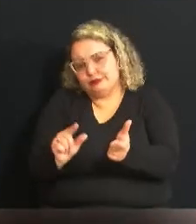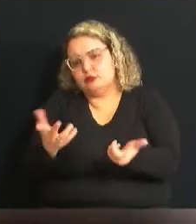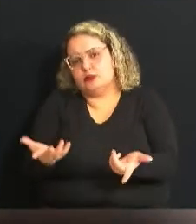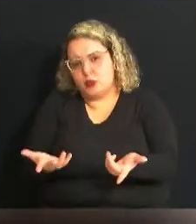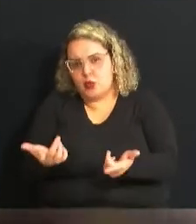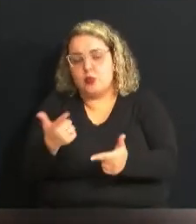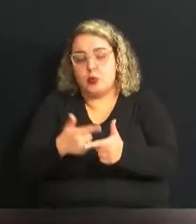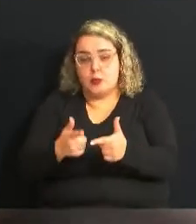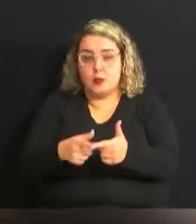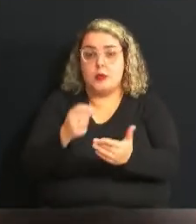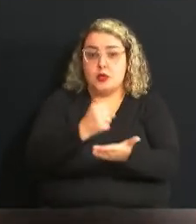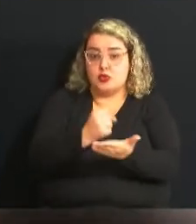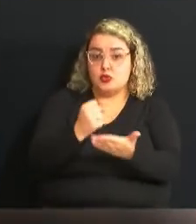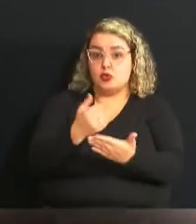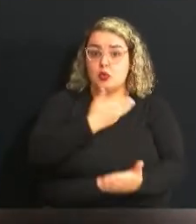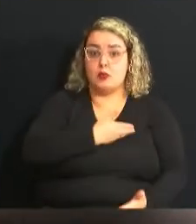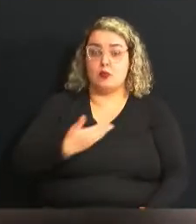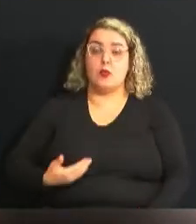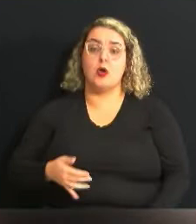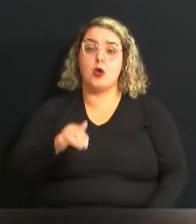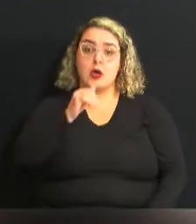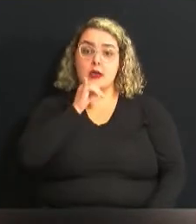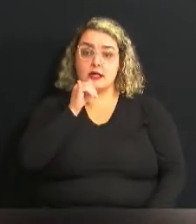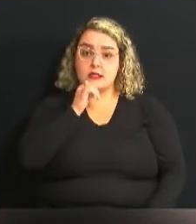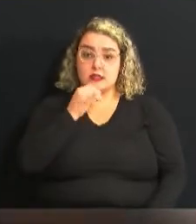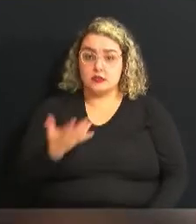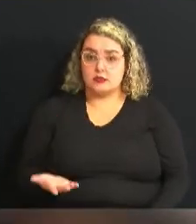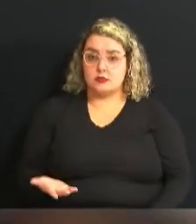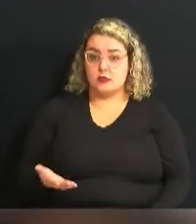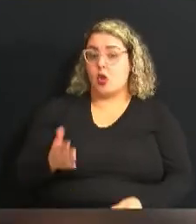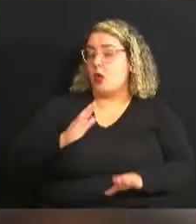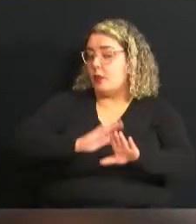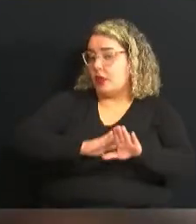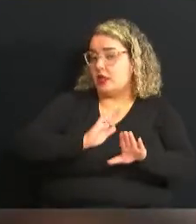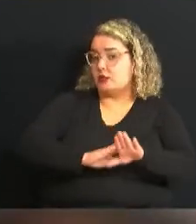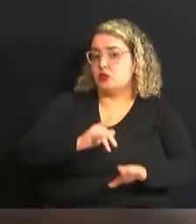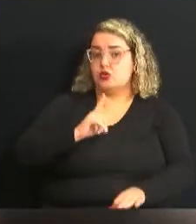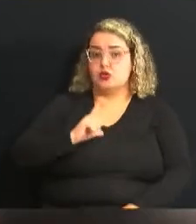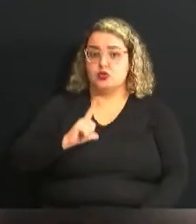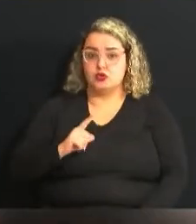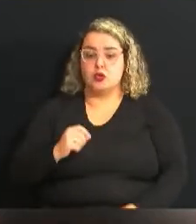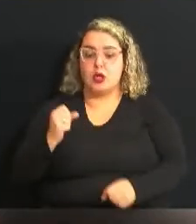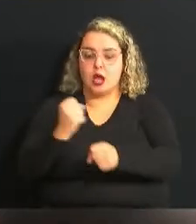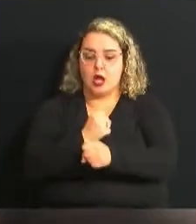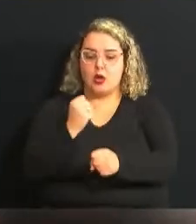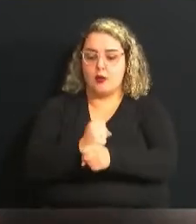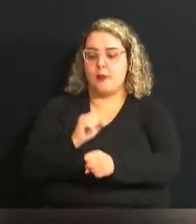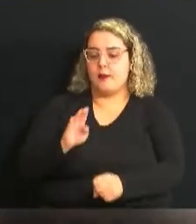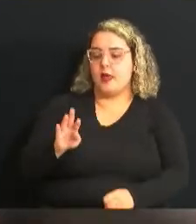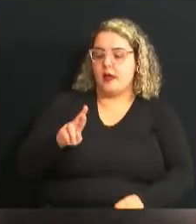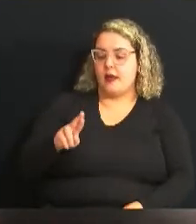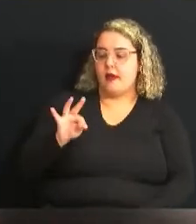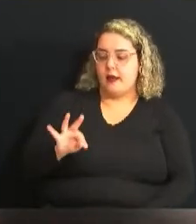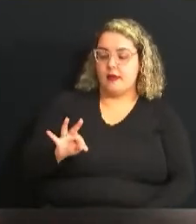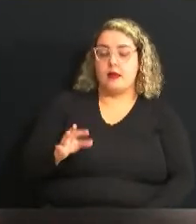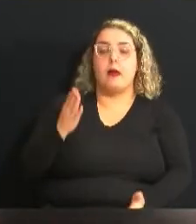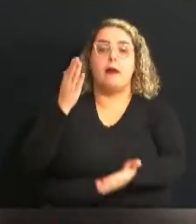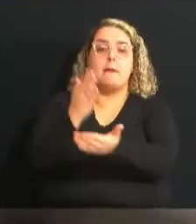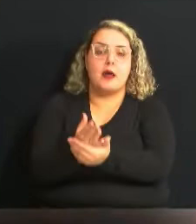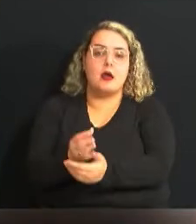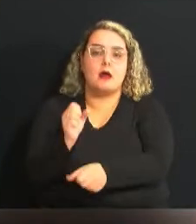contratos públicos. Por exemplo, um exemplo prático, nós tivemos as obras do BRT paralisadas porque uma